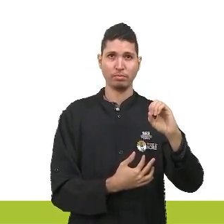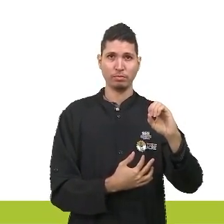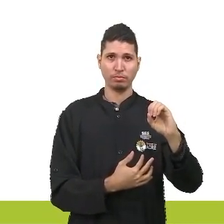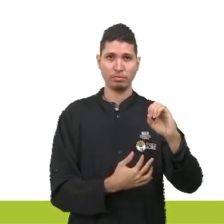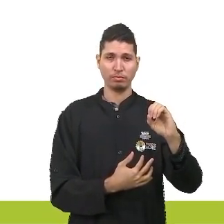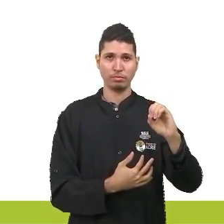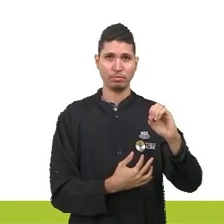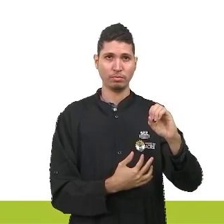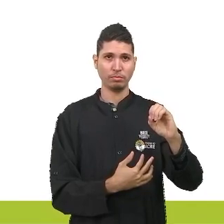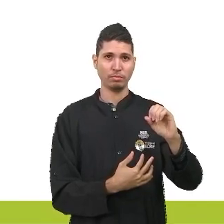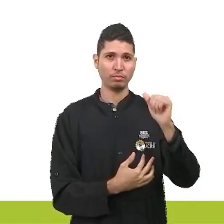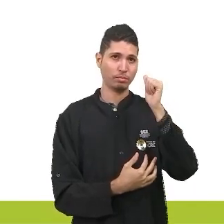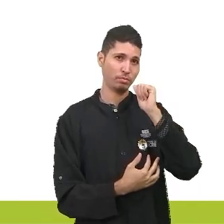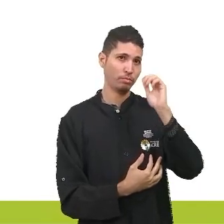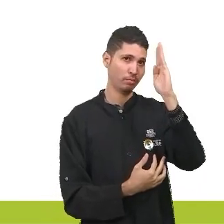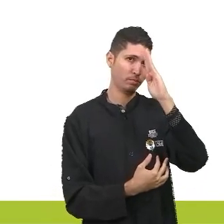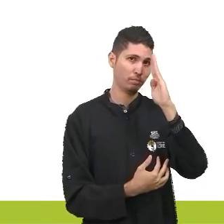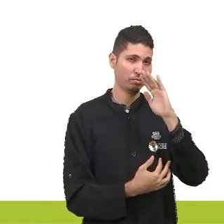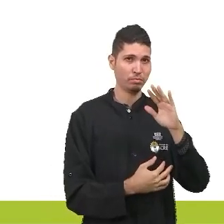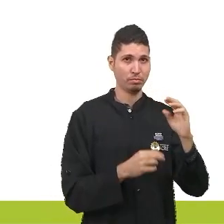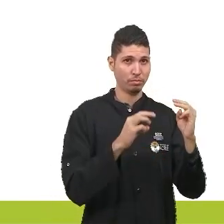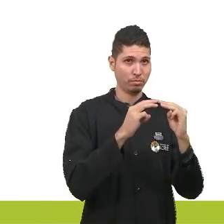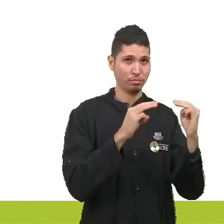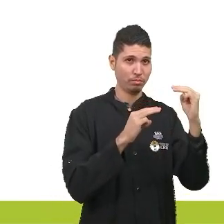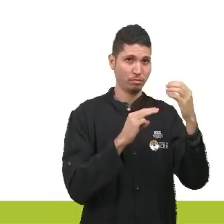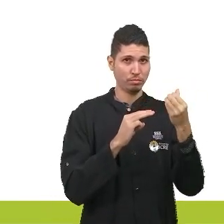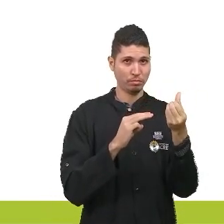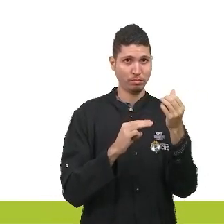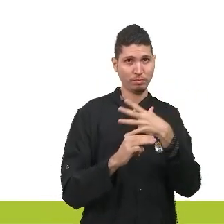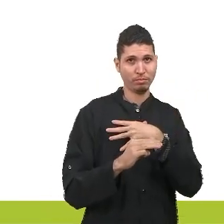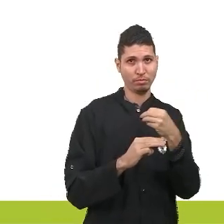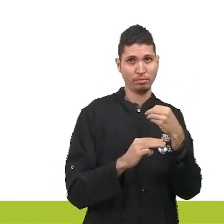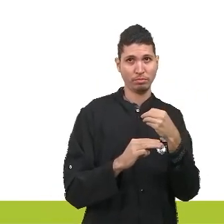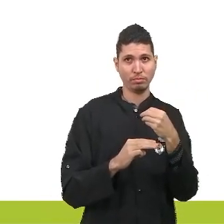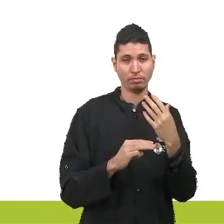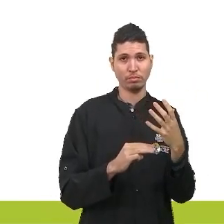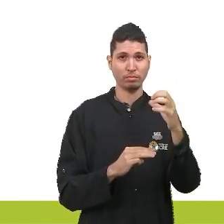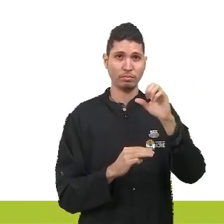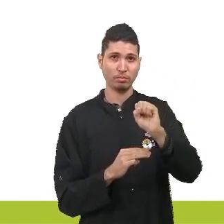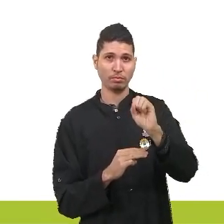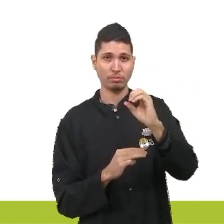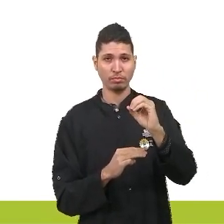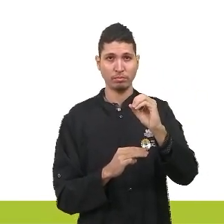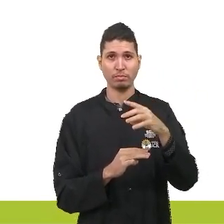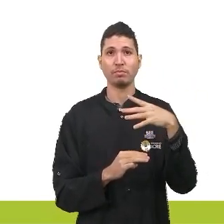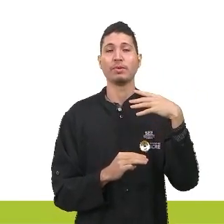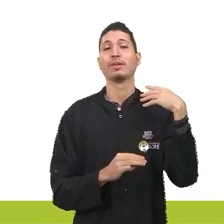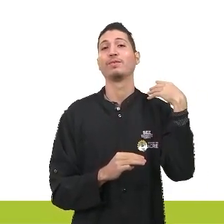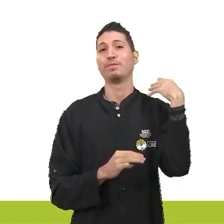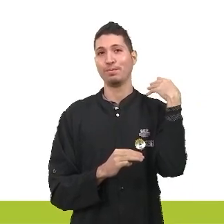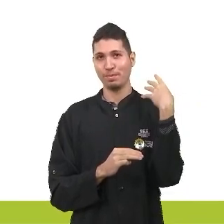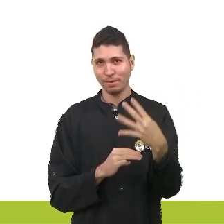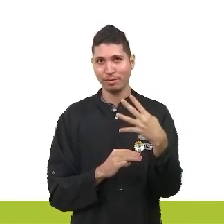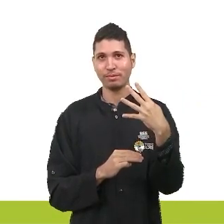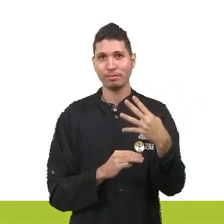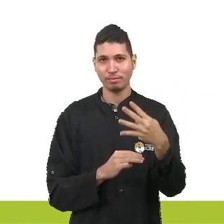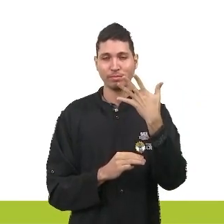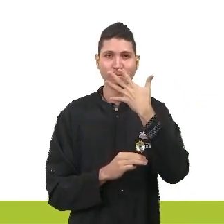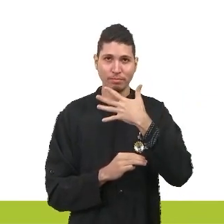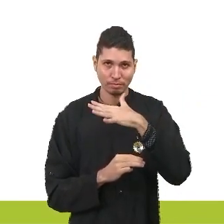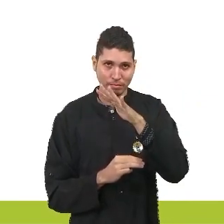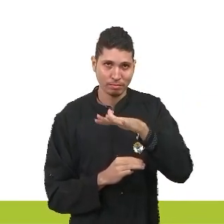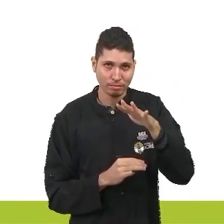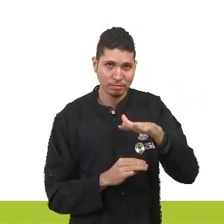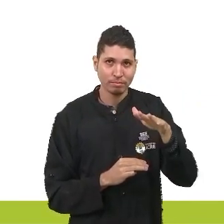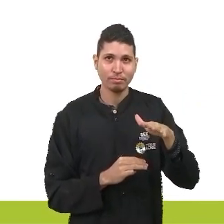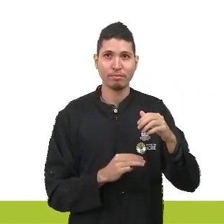a brasileira tinha em média 6 filhos. Em 1980, passou para 4 crianças. Já comprova lá, ó, a mudança da